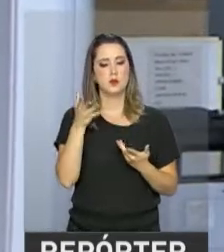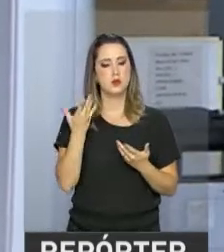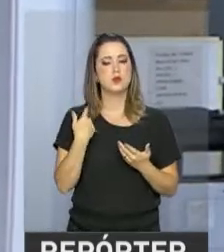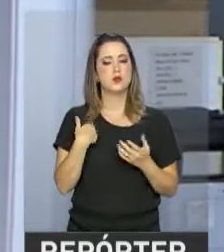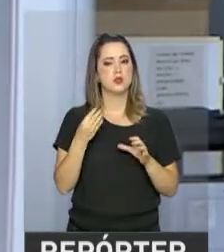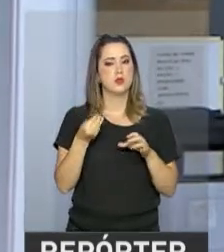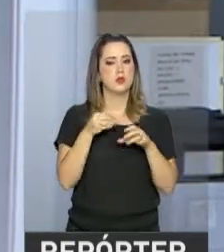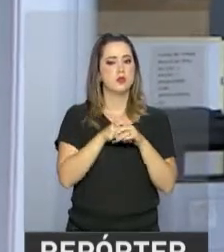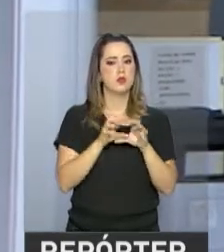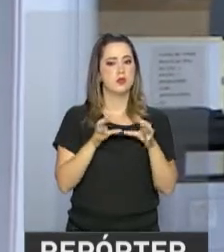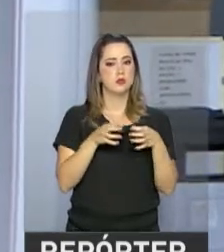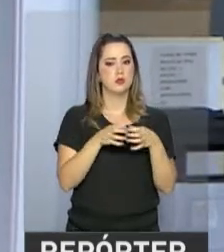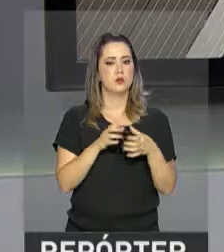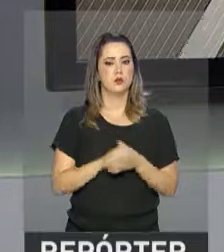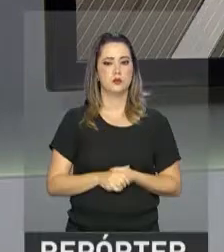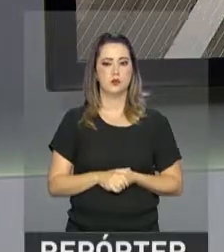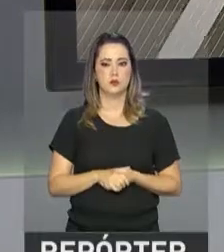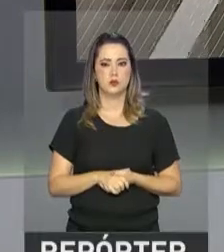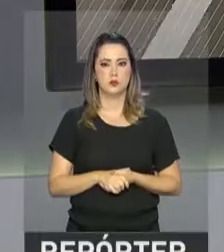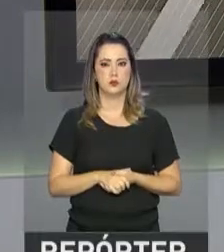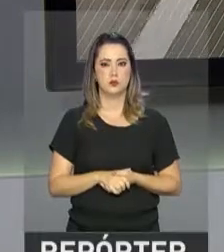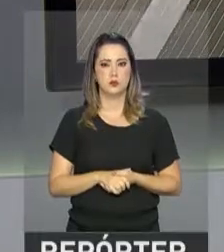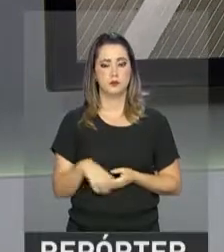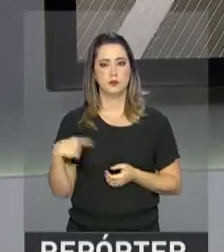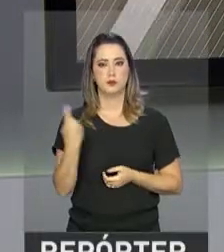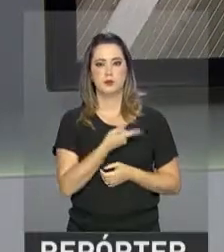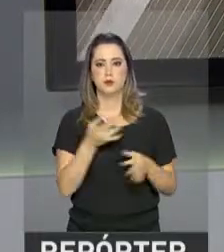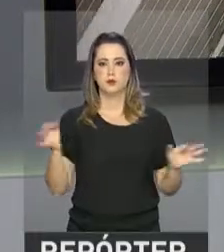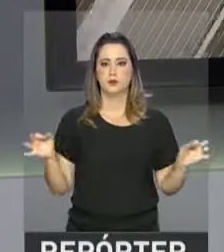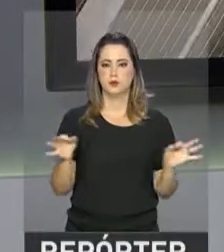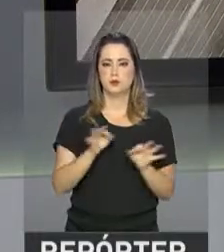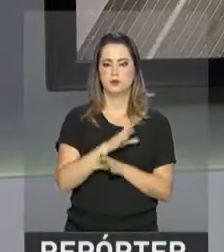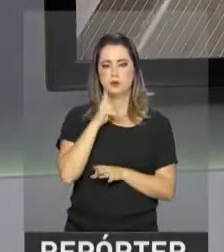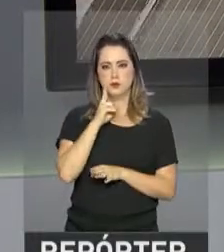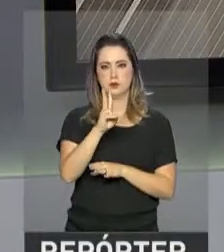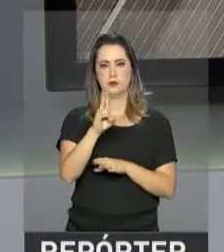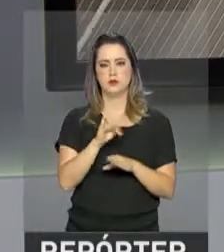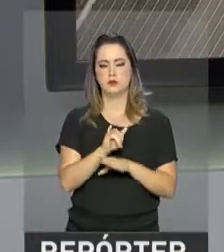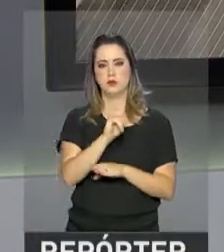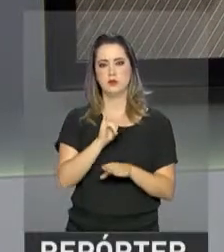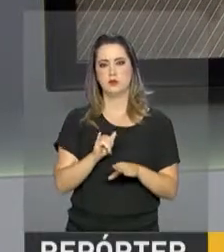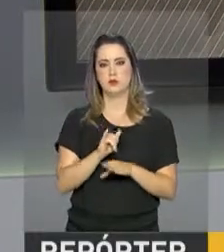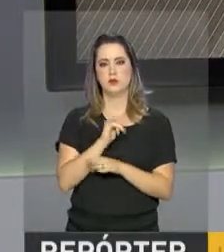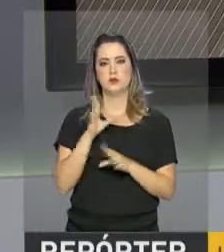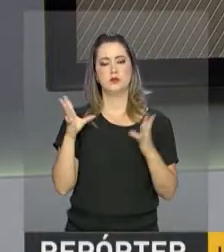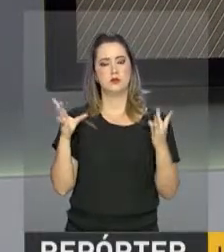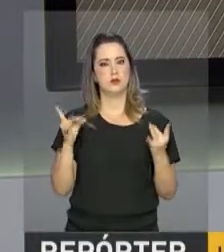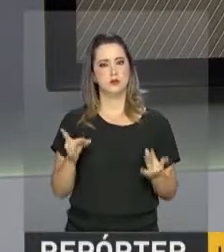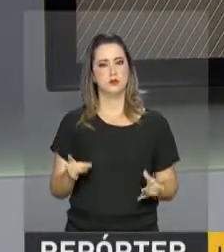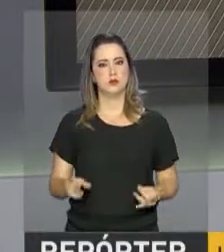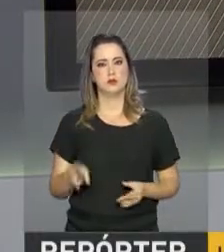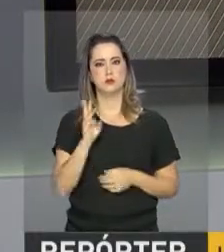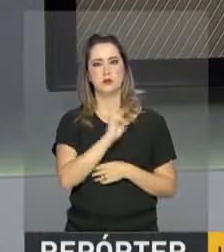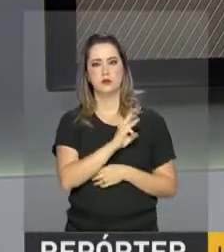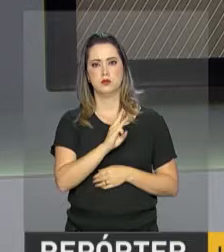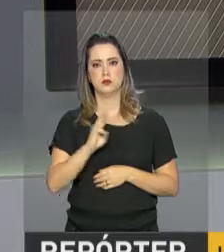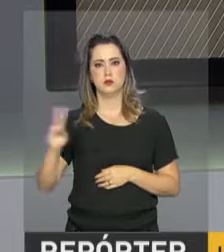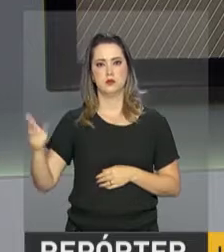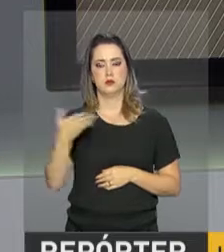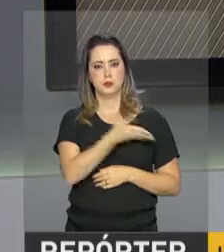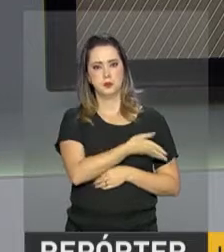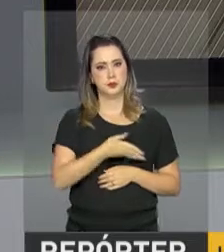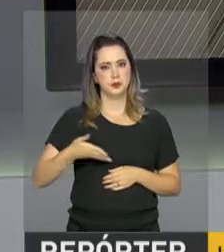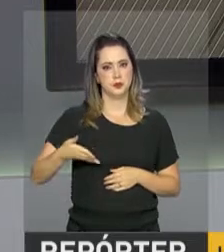estão na nossa rede protegidas atualmente nós ficamos por aqui você pode rever as reportagens no youtube toda a nossa programação